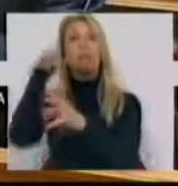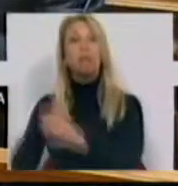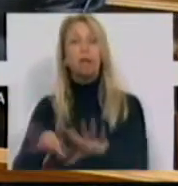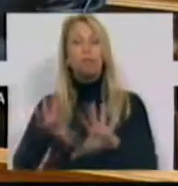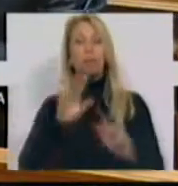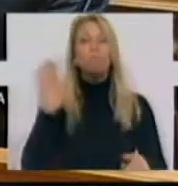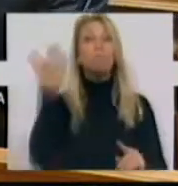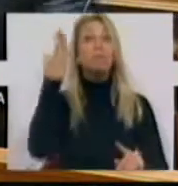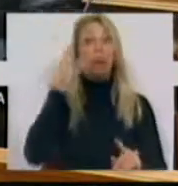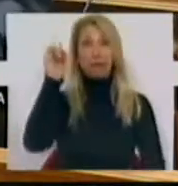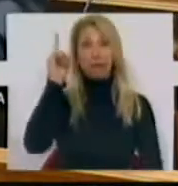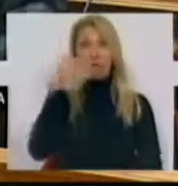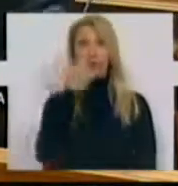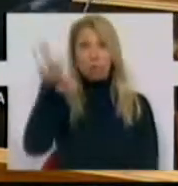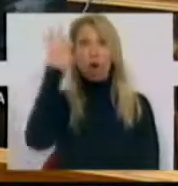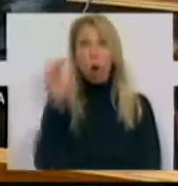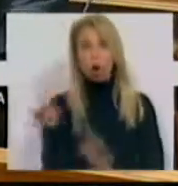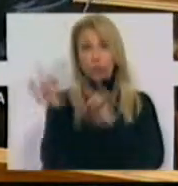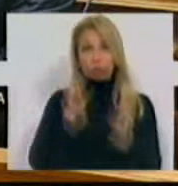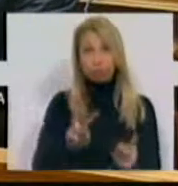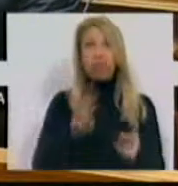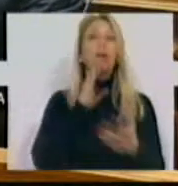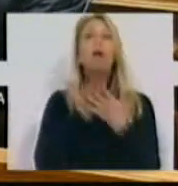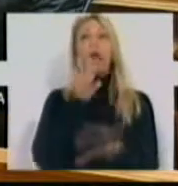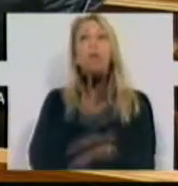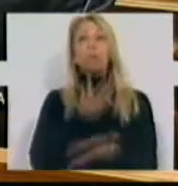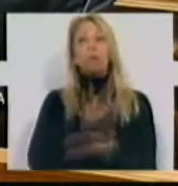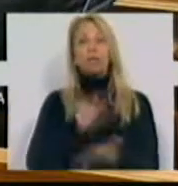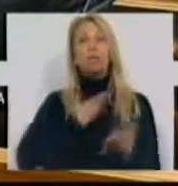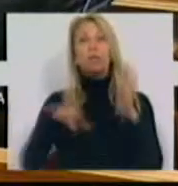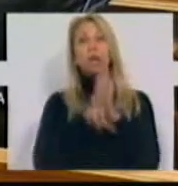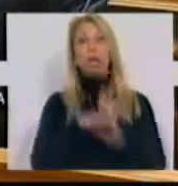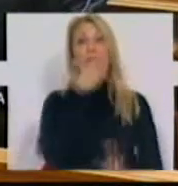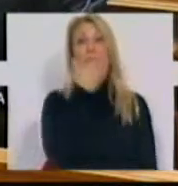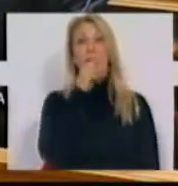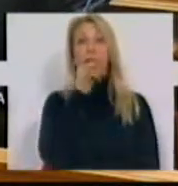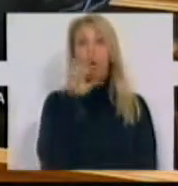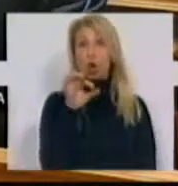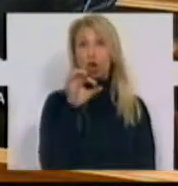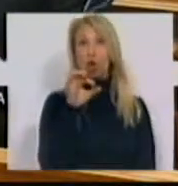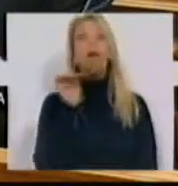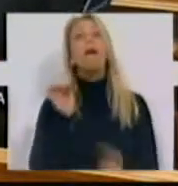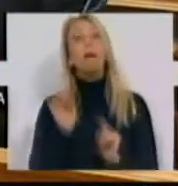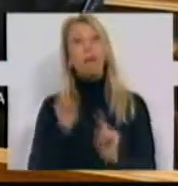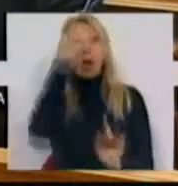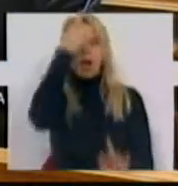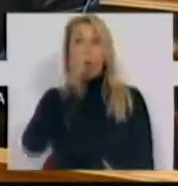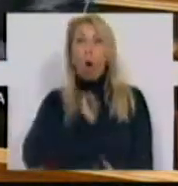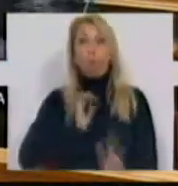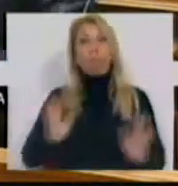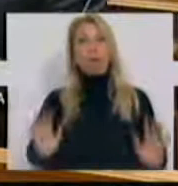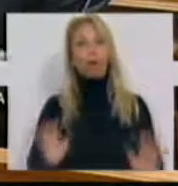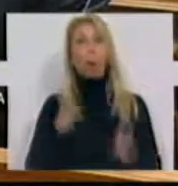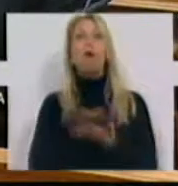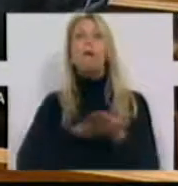sobretudo, a diretiva de 2008, que deu origem à publicação do Decreto-Lei 138, é aquela, no meu entender, que está mais na